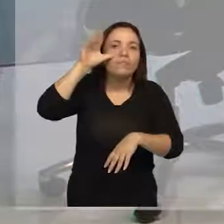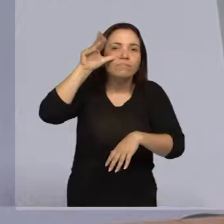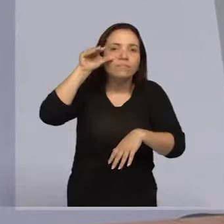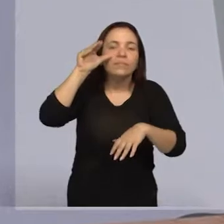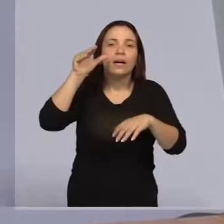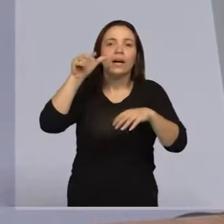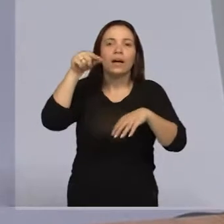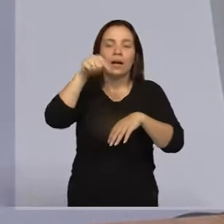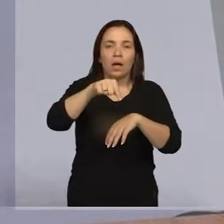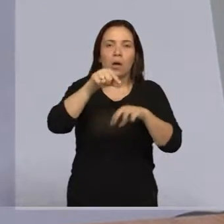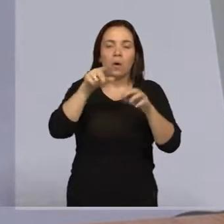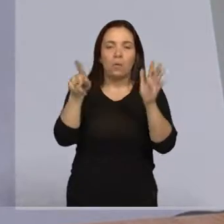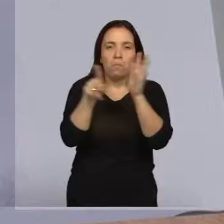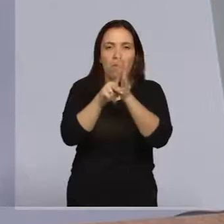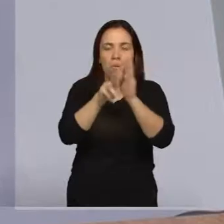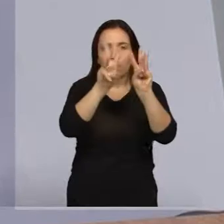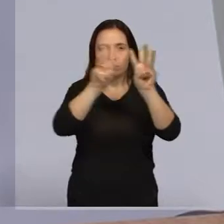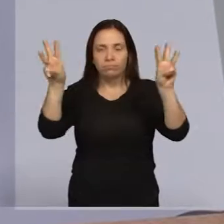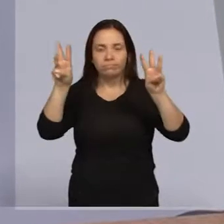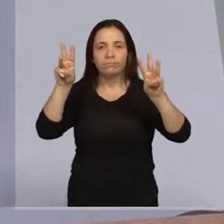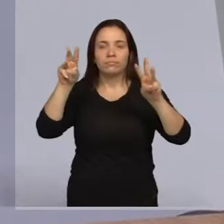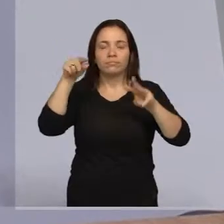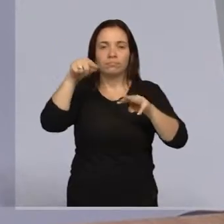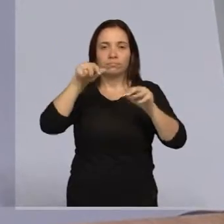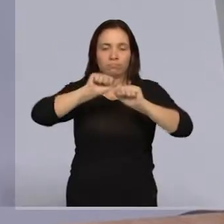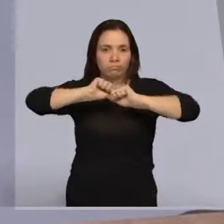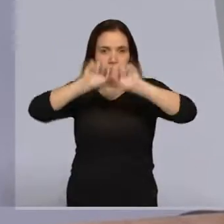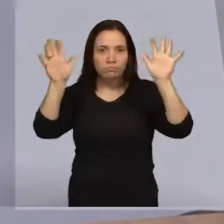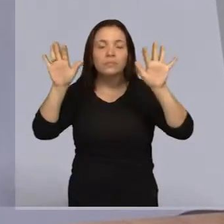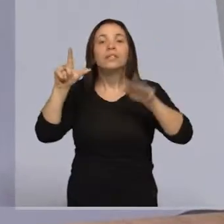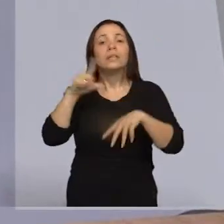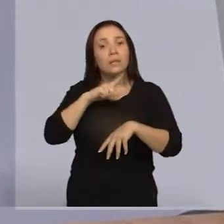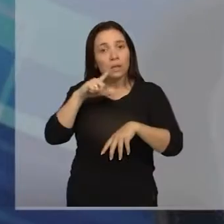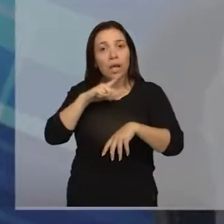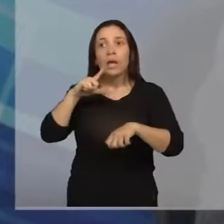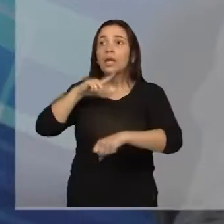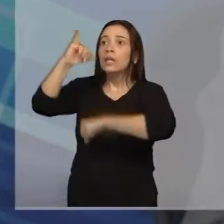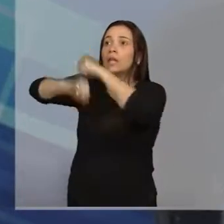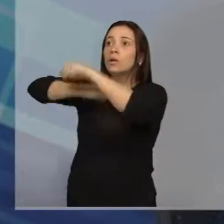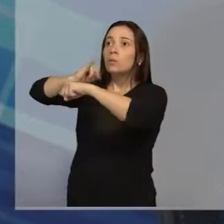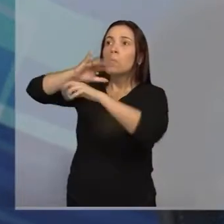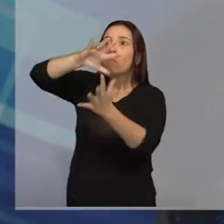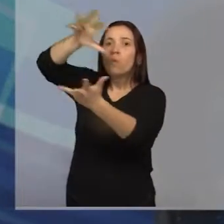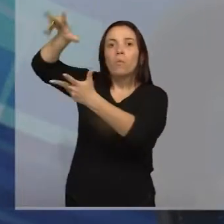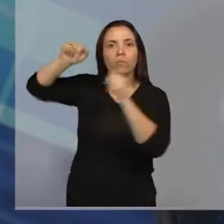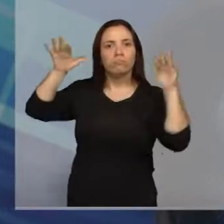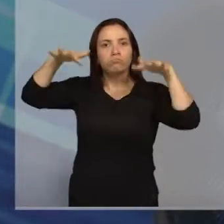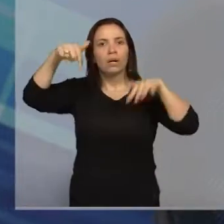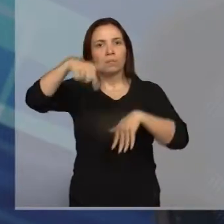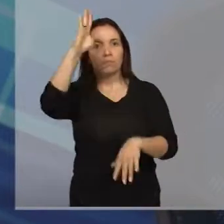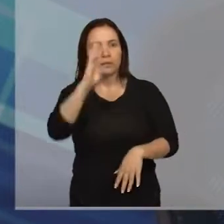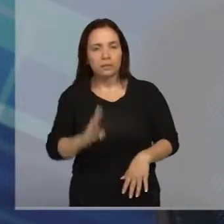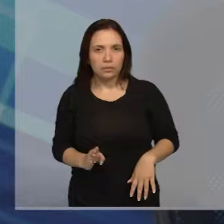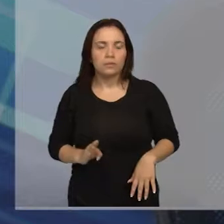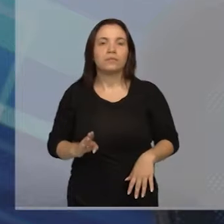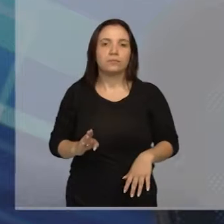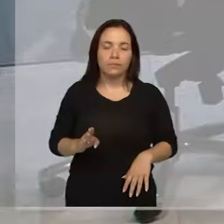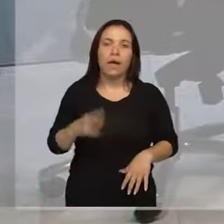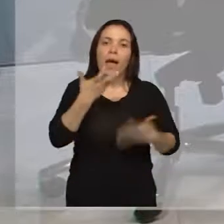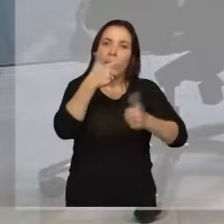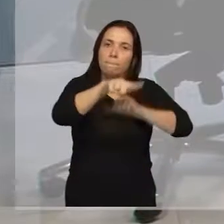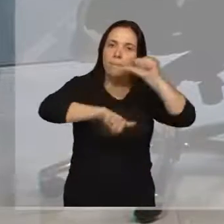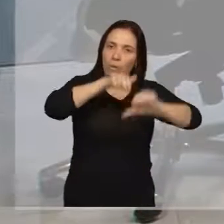década aprovada e muito bem aceita, inclusive internacionalmente. O que me preocupa, que eu queria colocar para vocês,